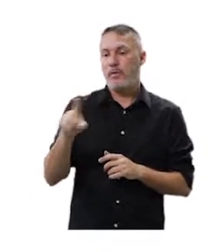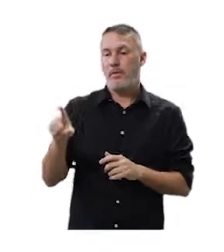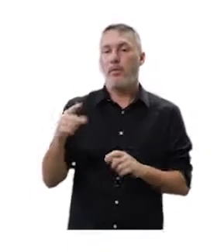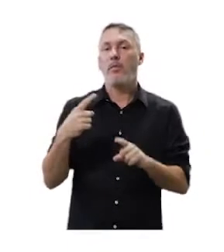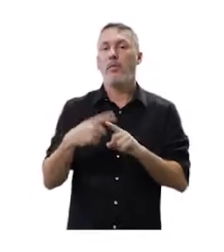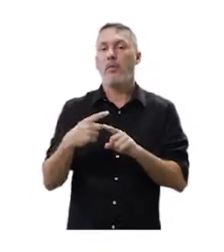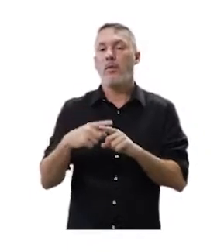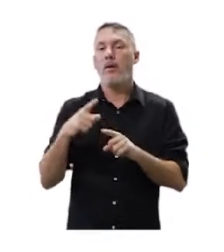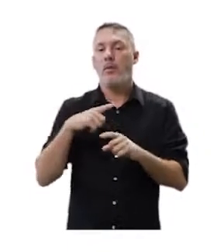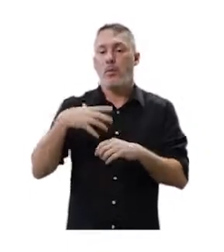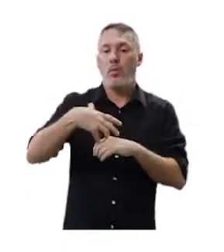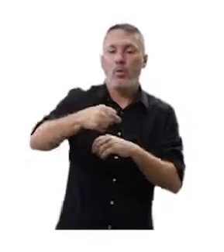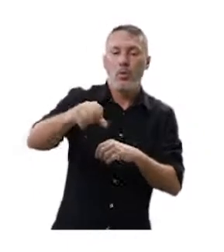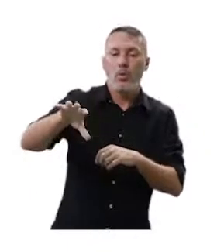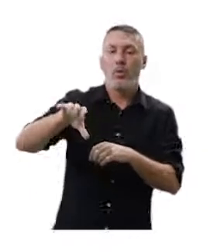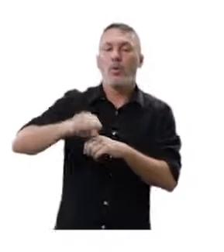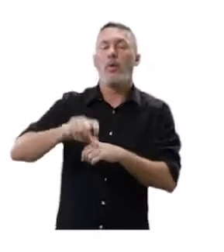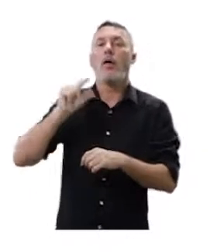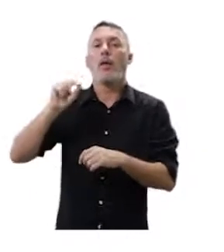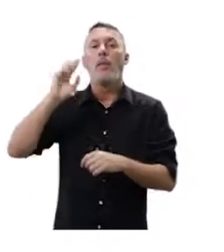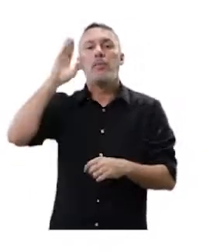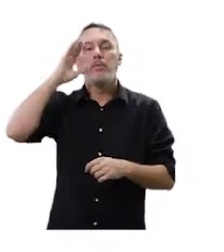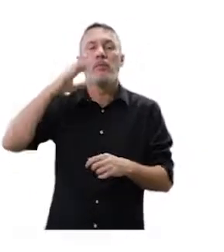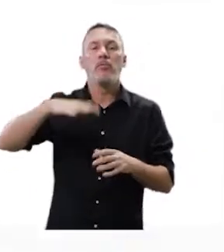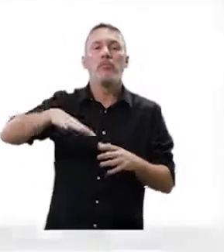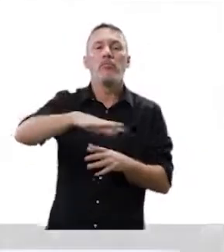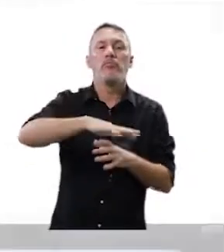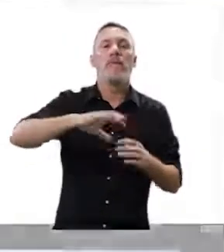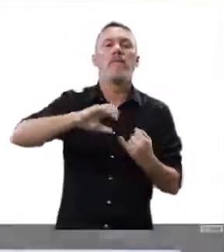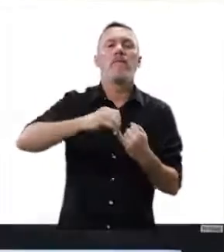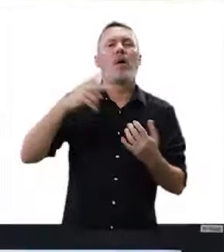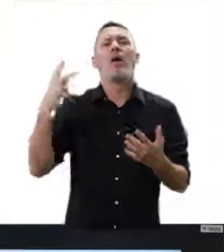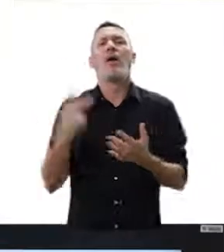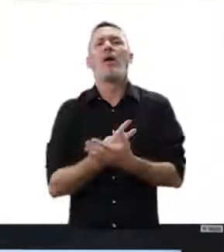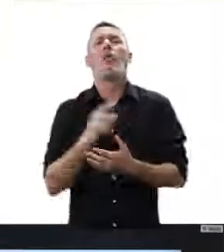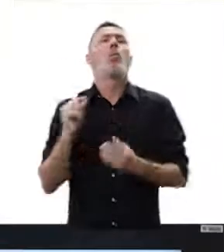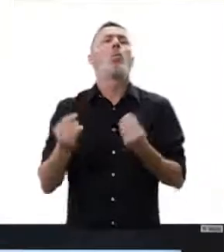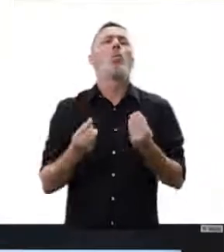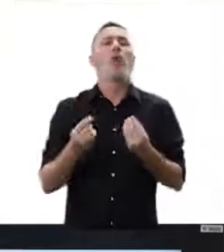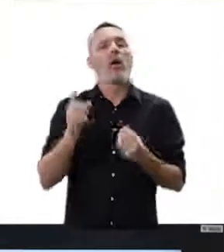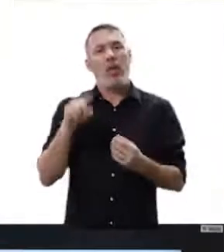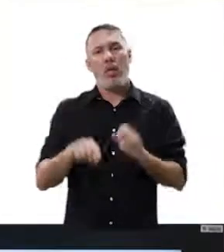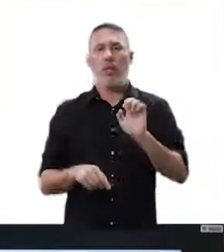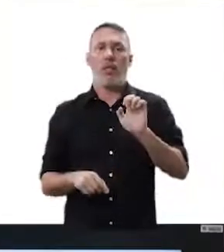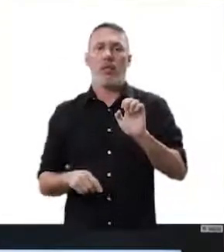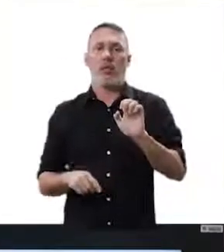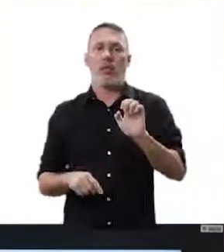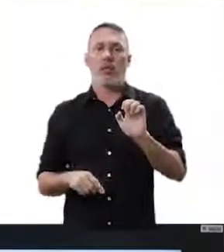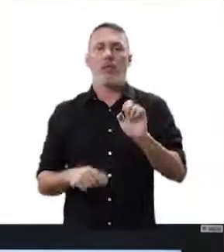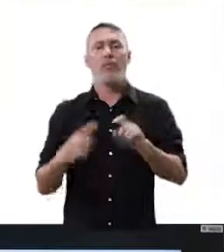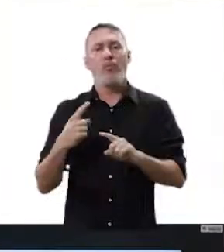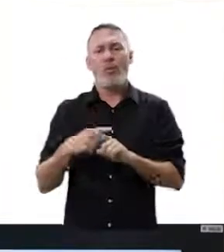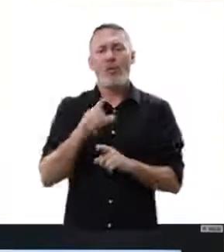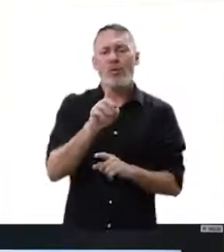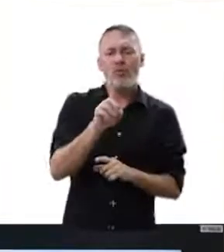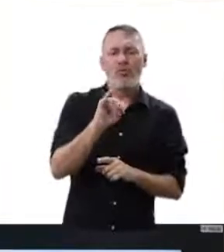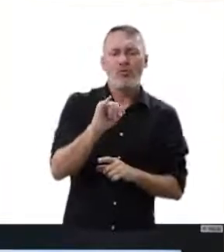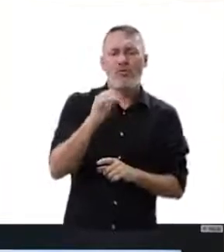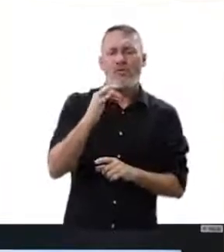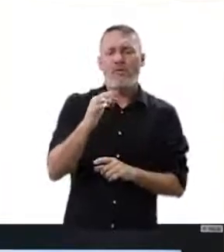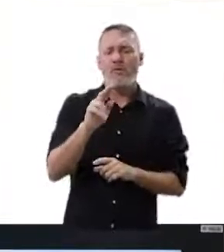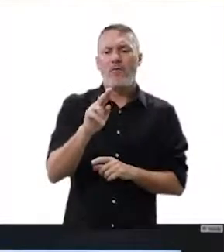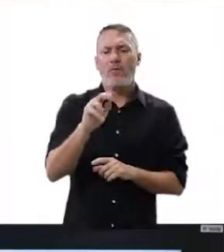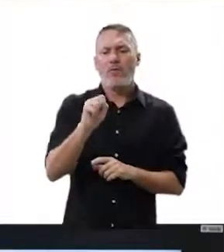favor do gradiente de concentração. O que aconteceu aí, galera? Letra E, né? A gente teve difusão,